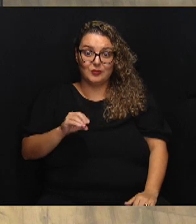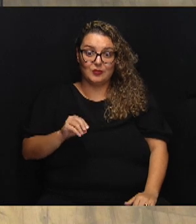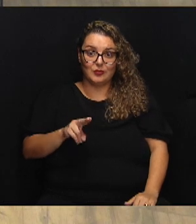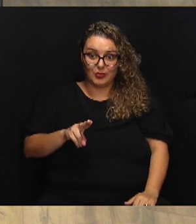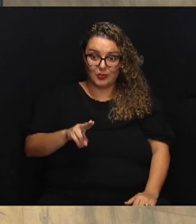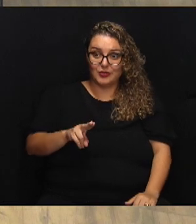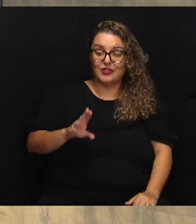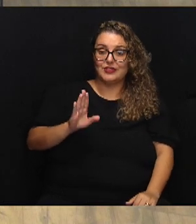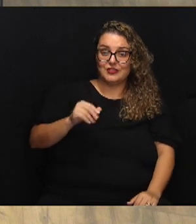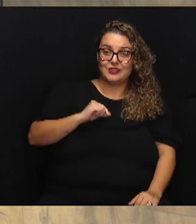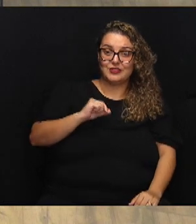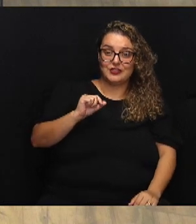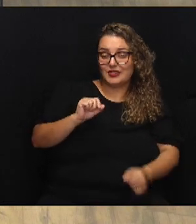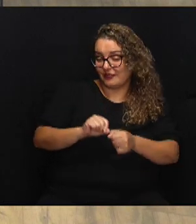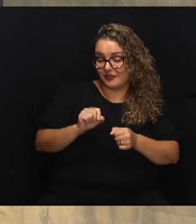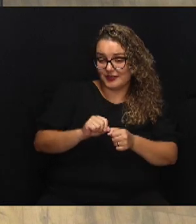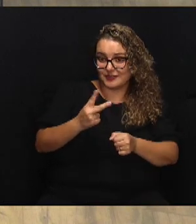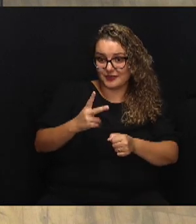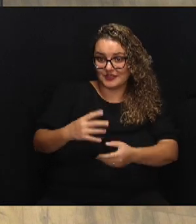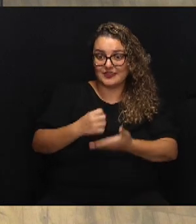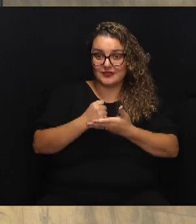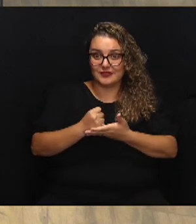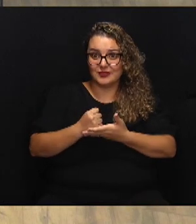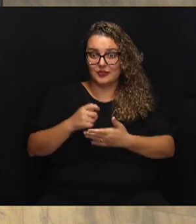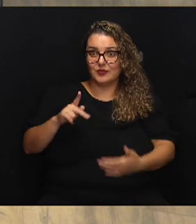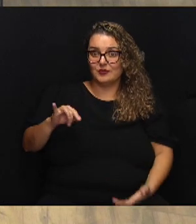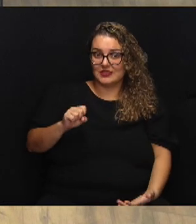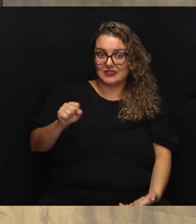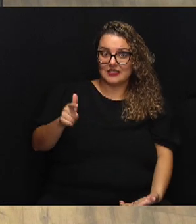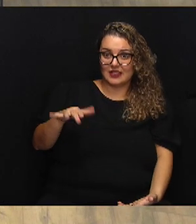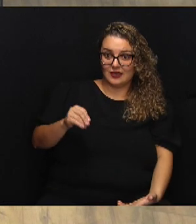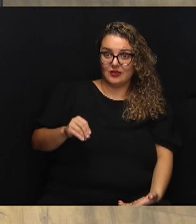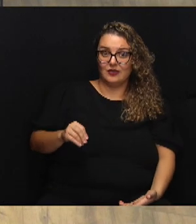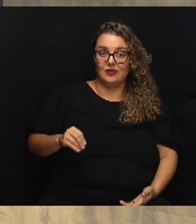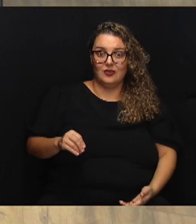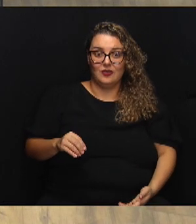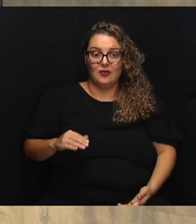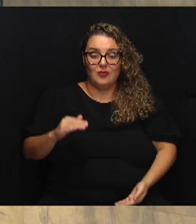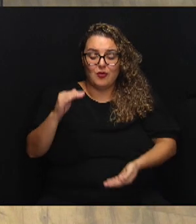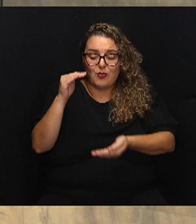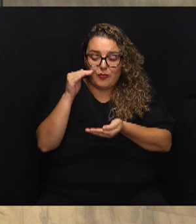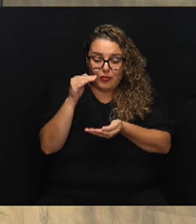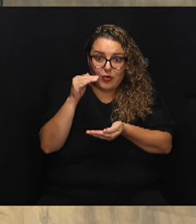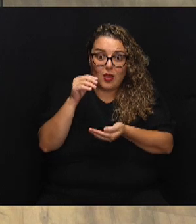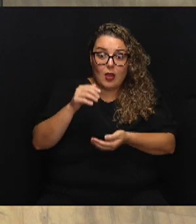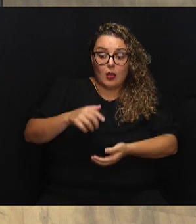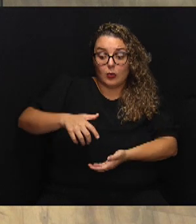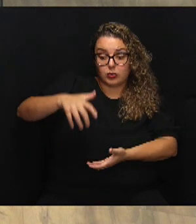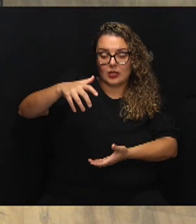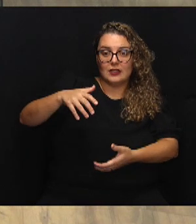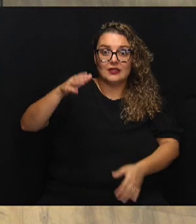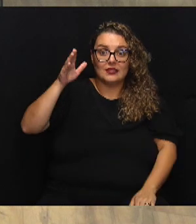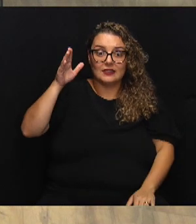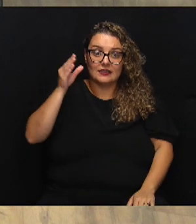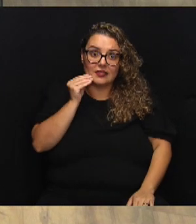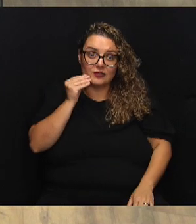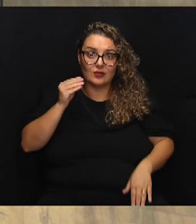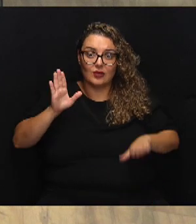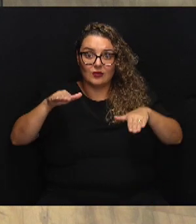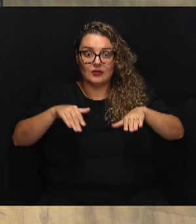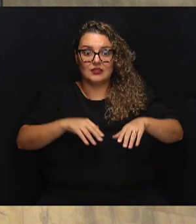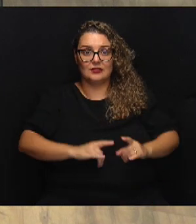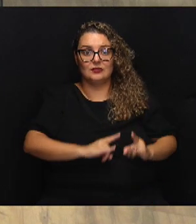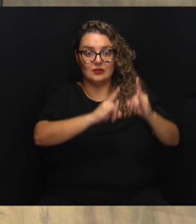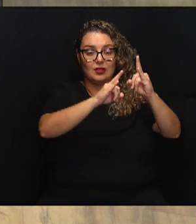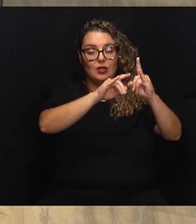Débora. Um aqui na Horta São Luís com o Pissarrão, que caiu, um filhote grande, ele tentou voar do prédio Reviva, um prédio